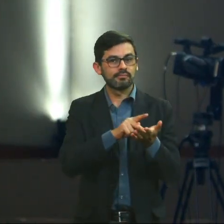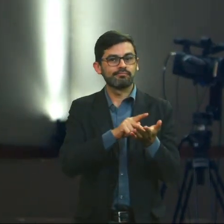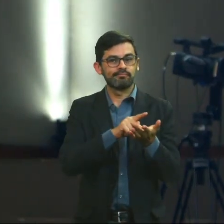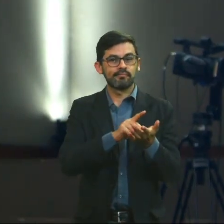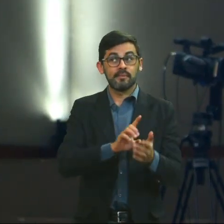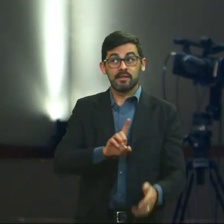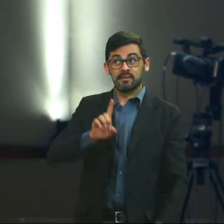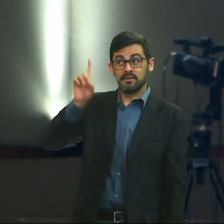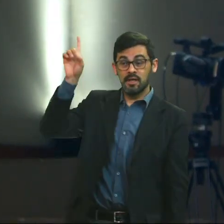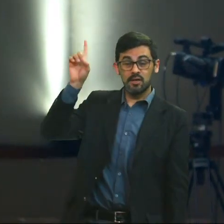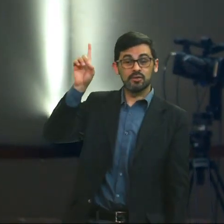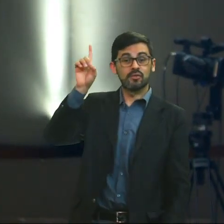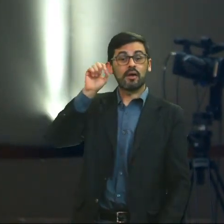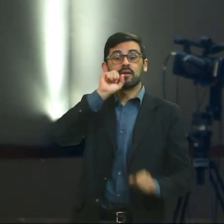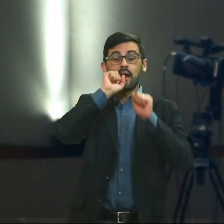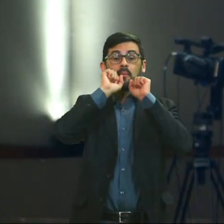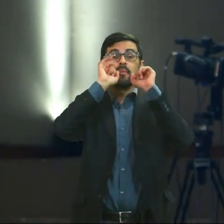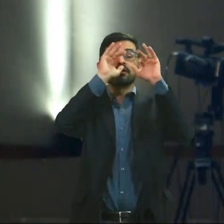ser